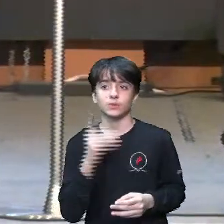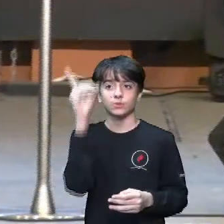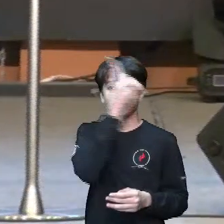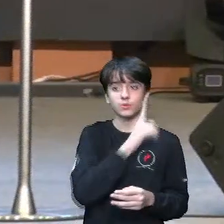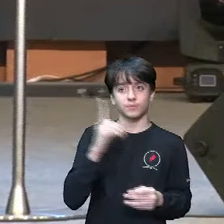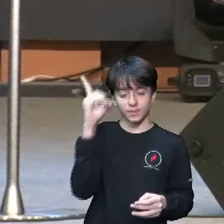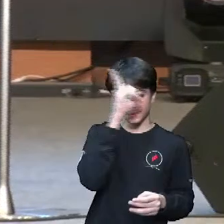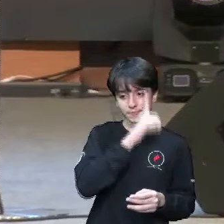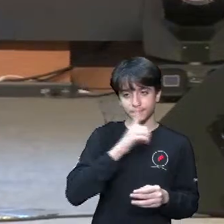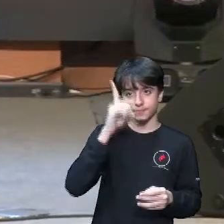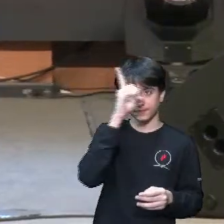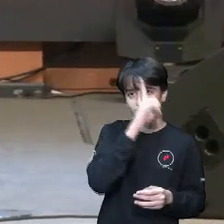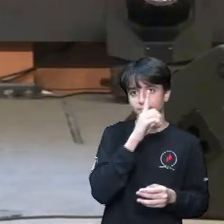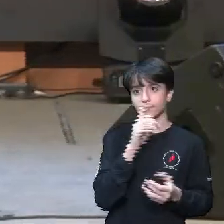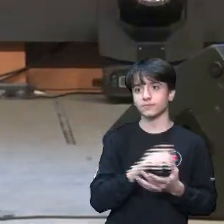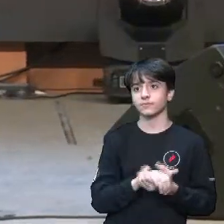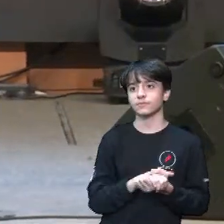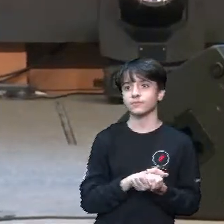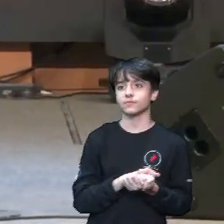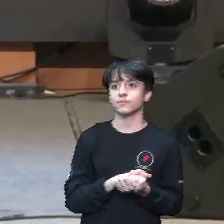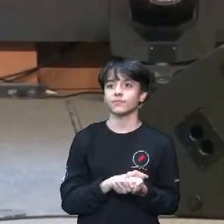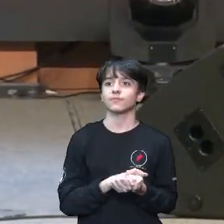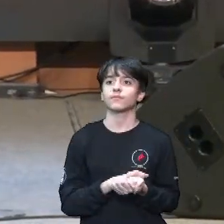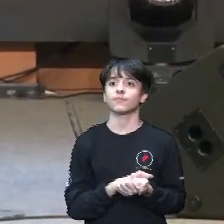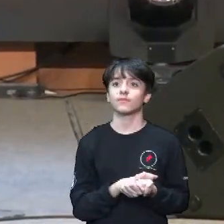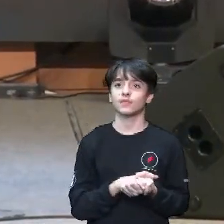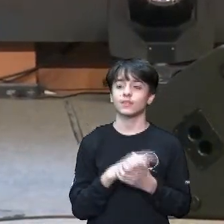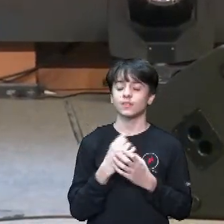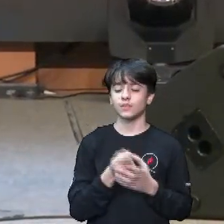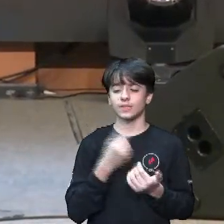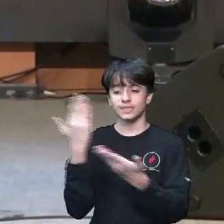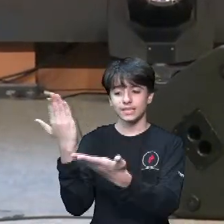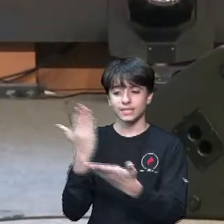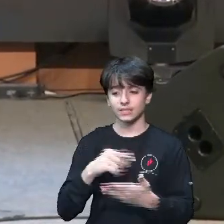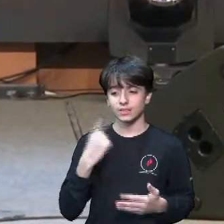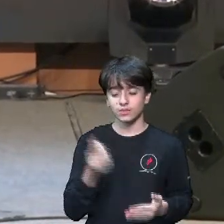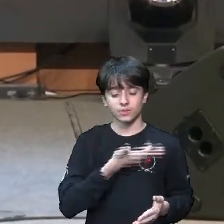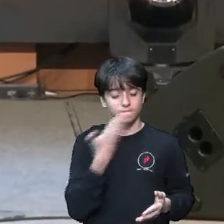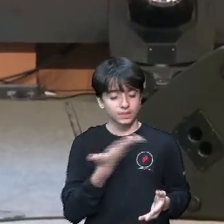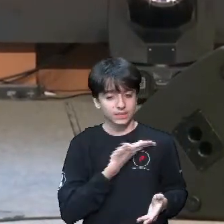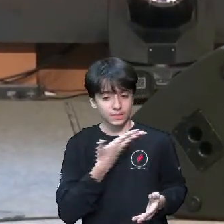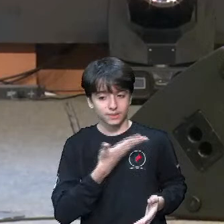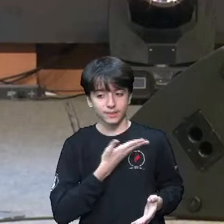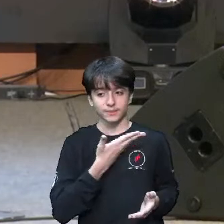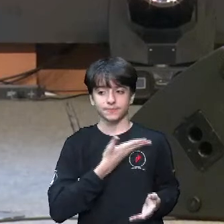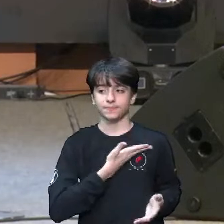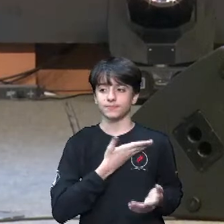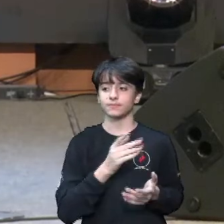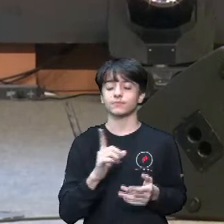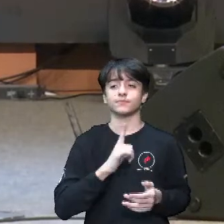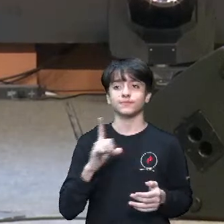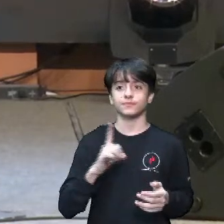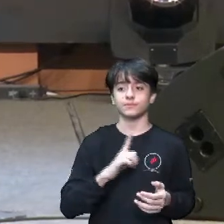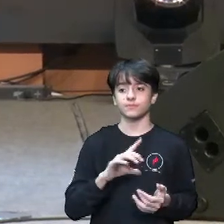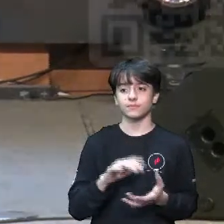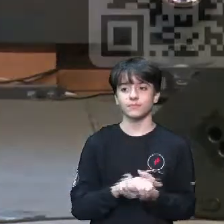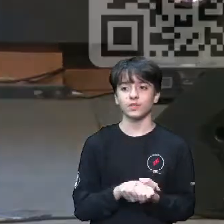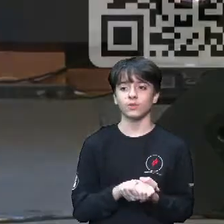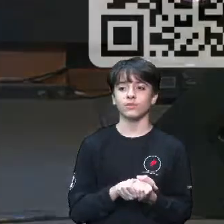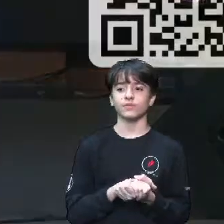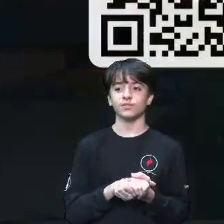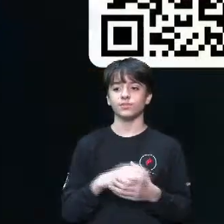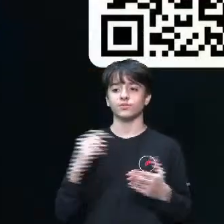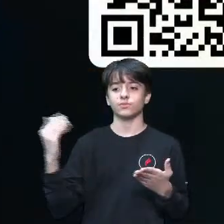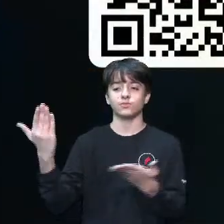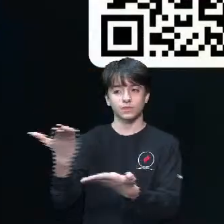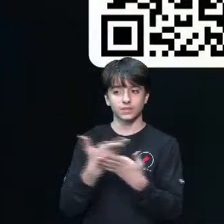é um culto temático, onde nós vamos estar trazendo os nossos convidados, nossos amigos. Tem aí um convite especial. Esse convite está na